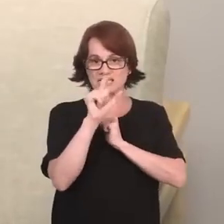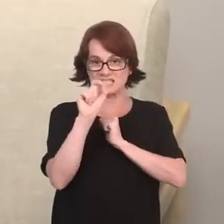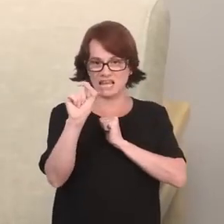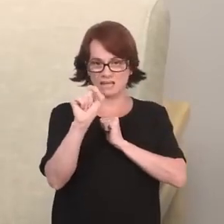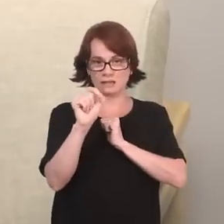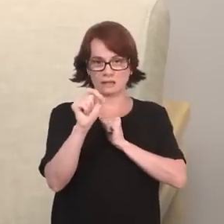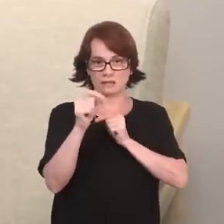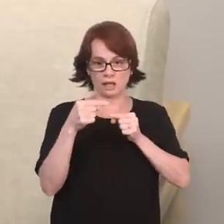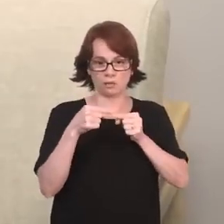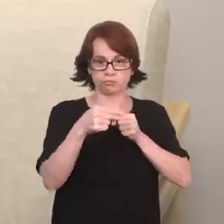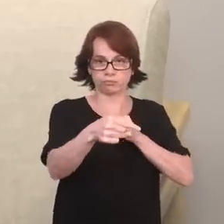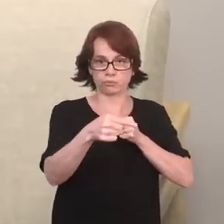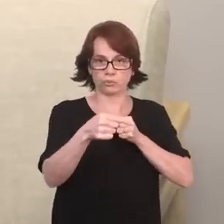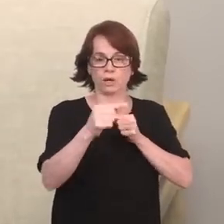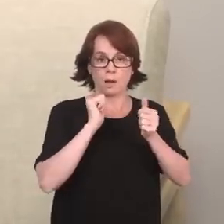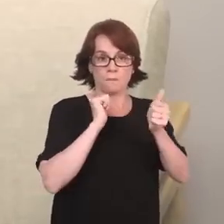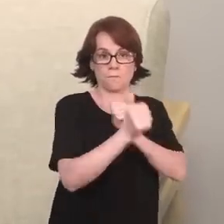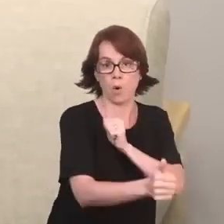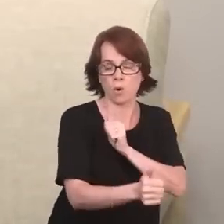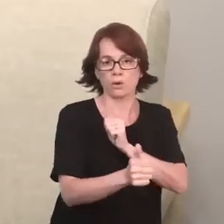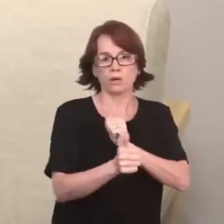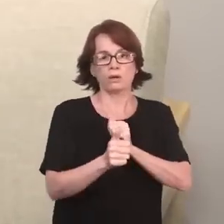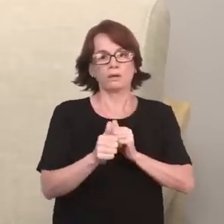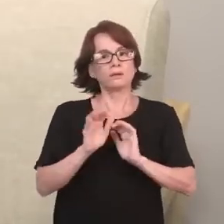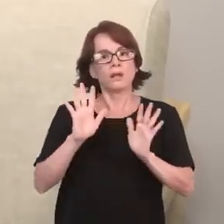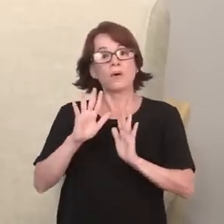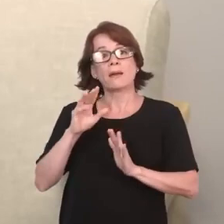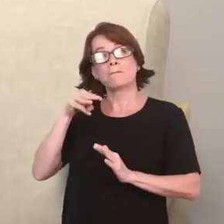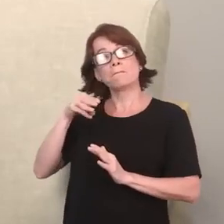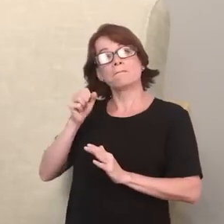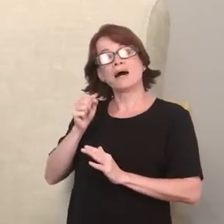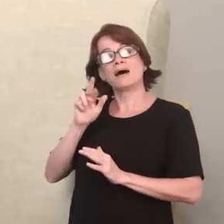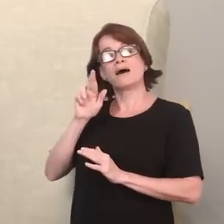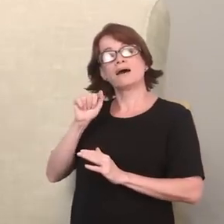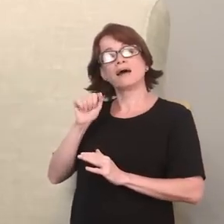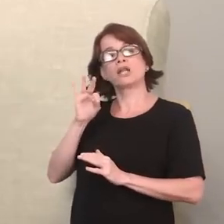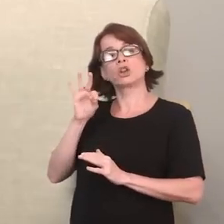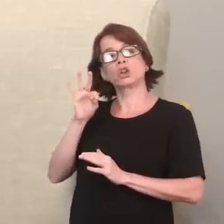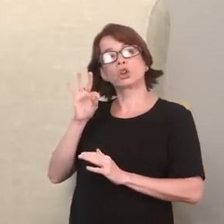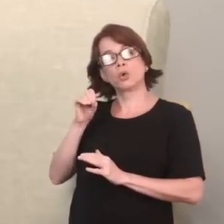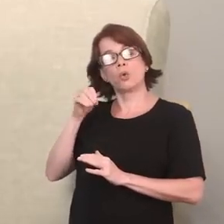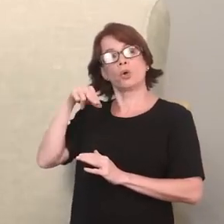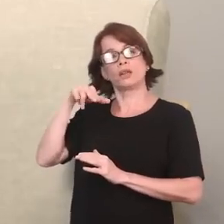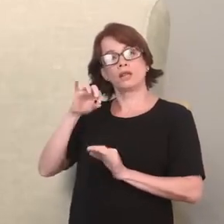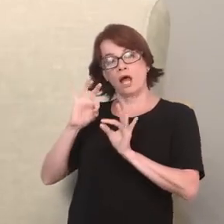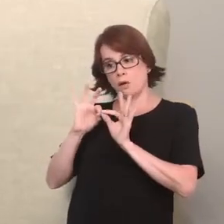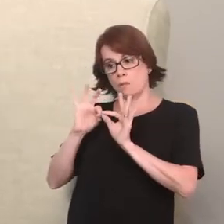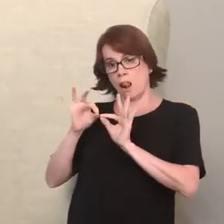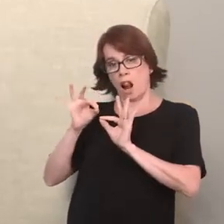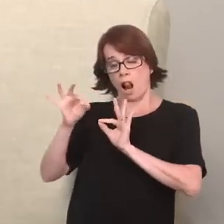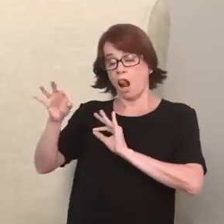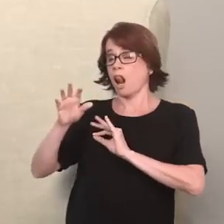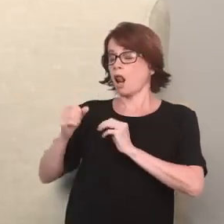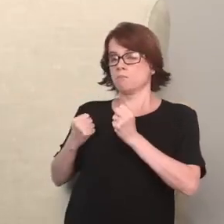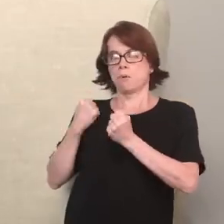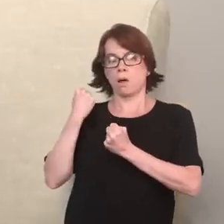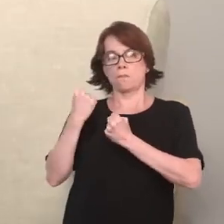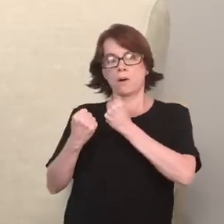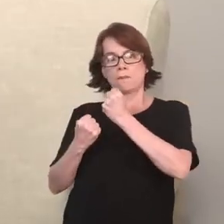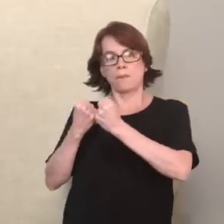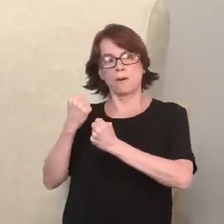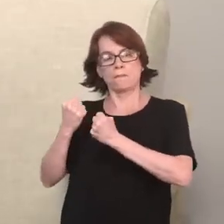preparado. Aí comecei, né? Aí você começa a cuidar de si, dormir mais. Eu estava dormindo 3, 4 horas por noite há